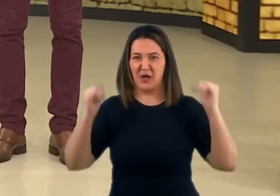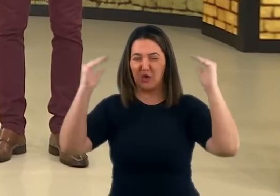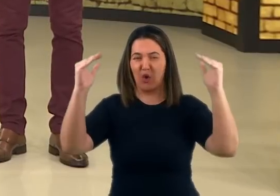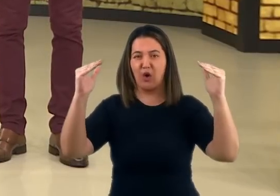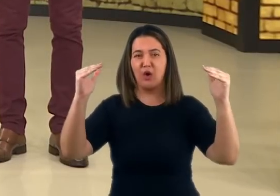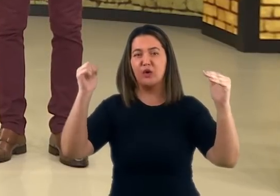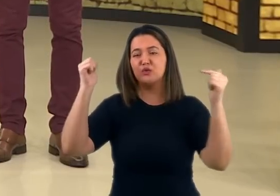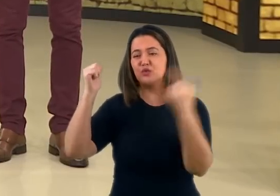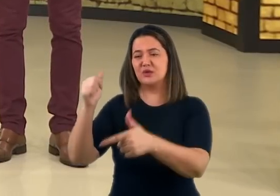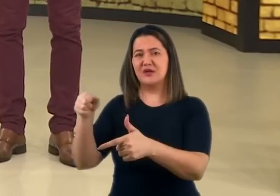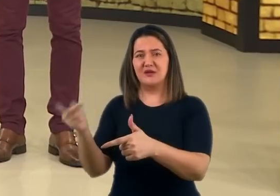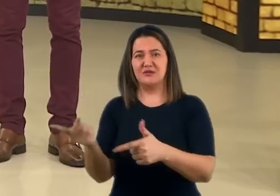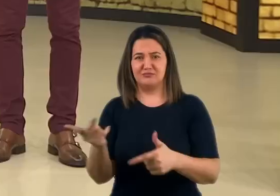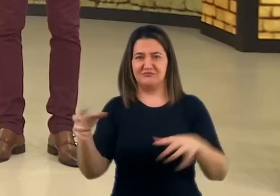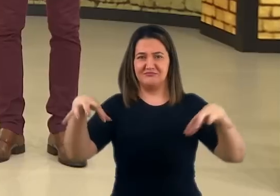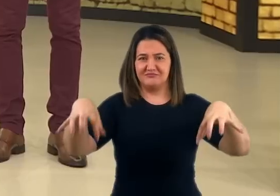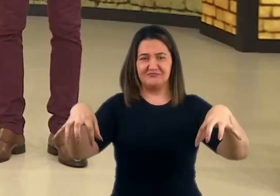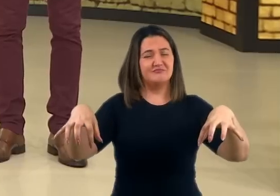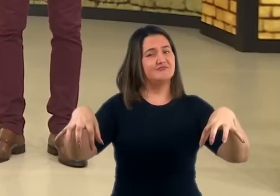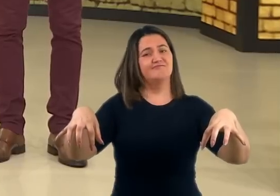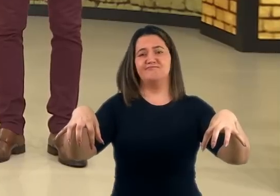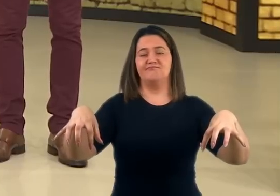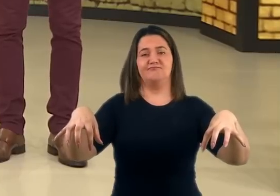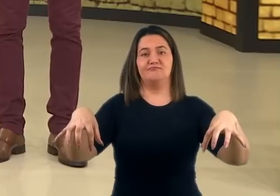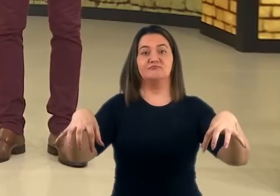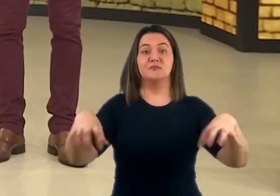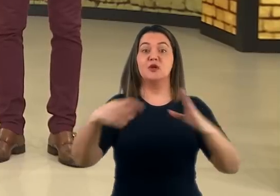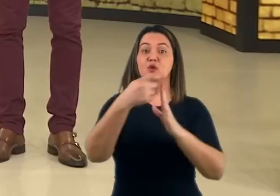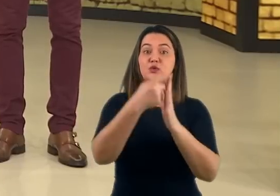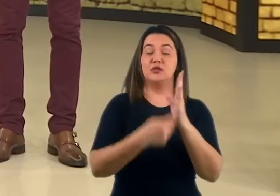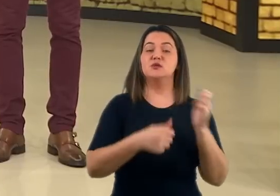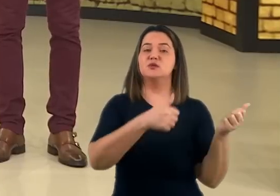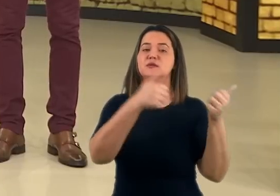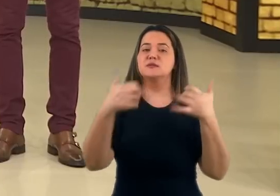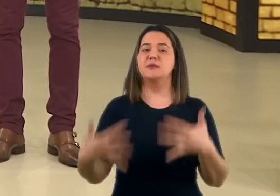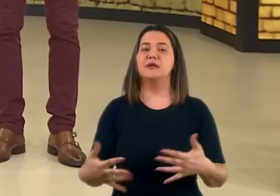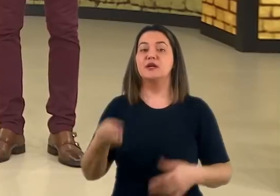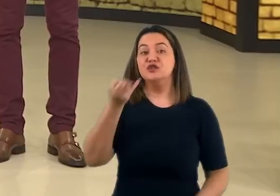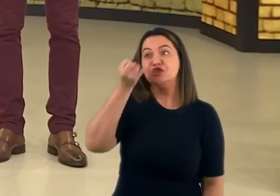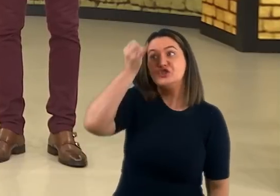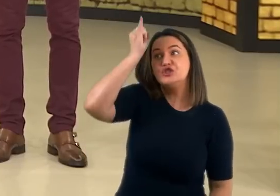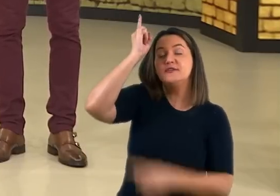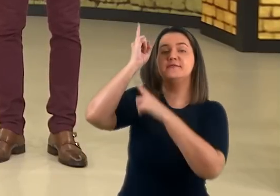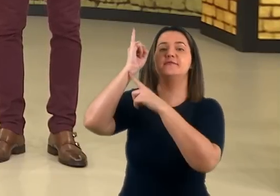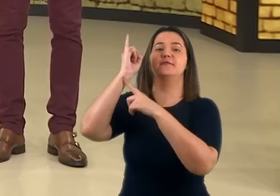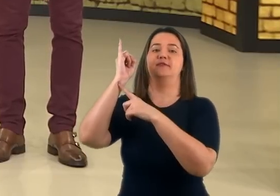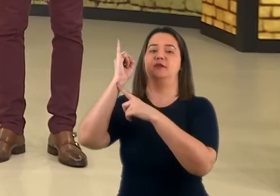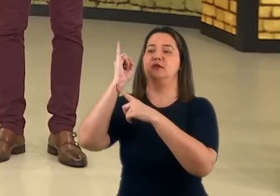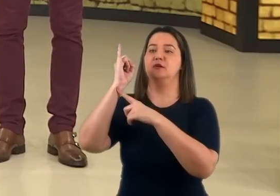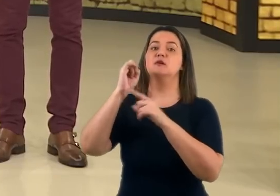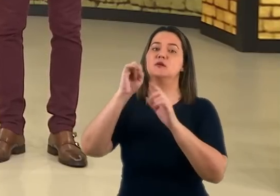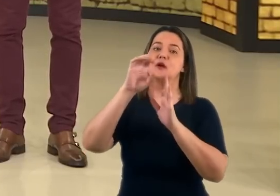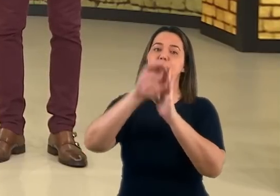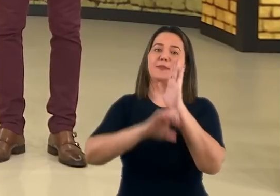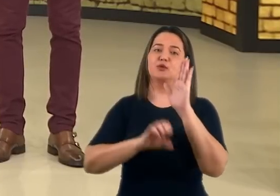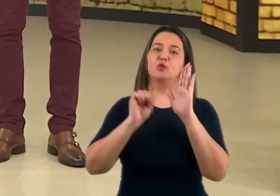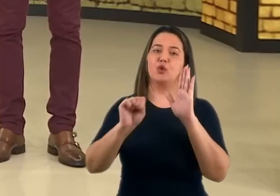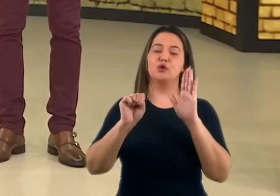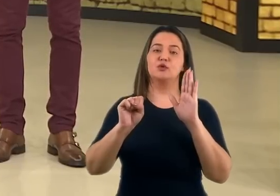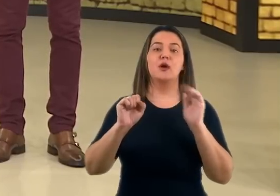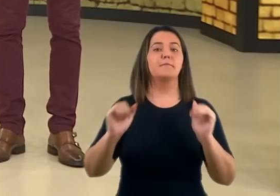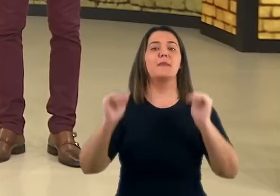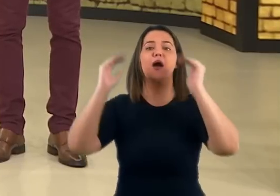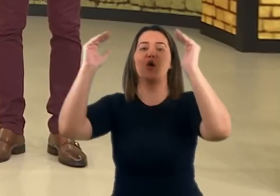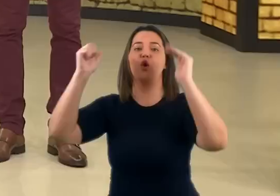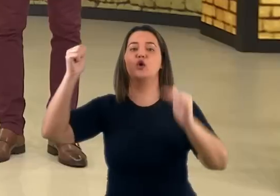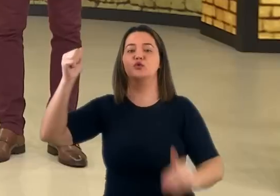do que aqueles impérios que vieram antes. E o texto é claro em afirmar que o chifre pequeno de Daniel 8 é maior